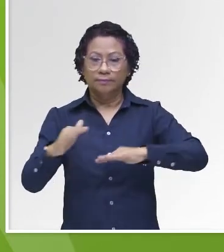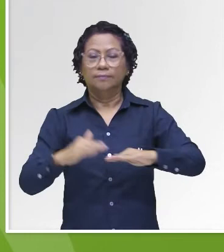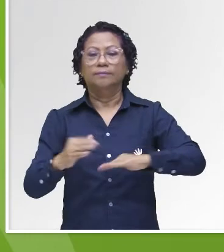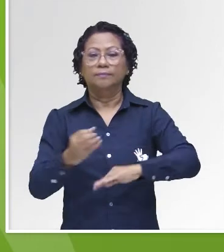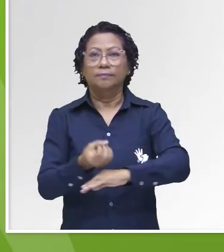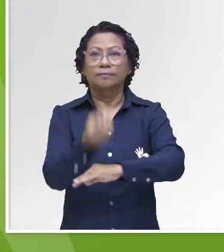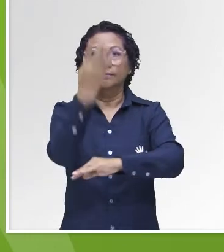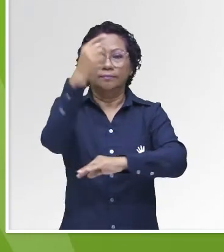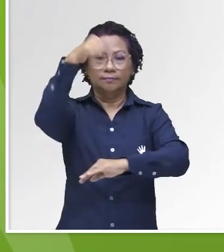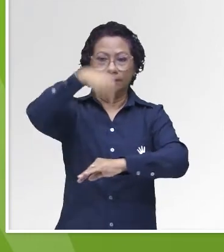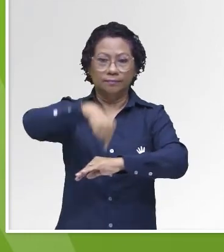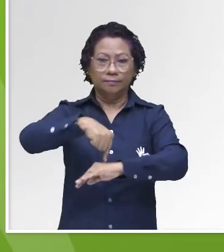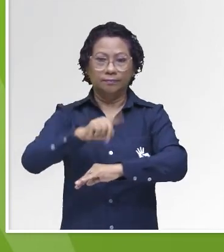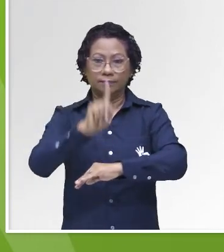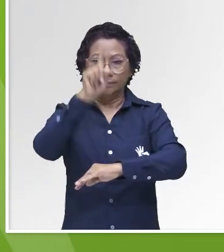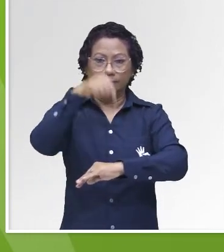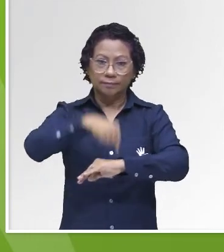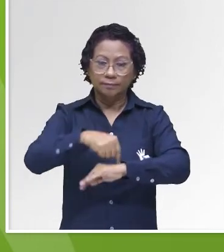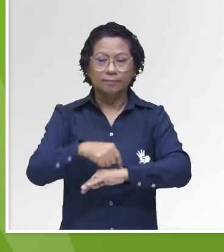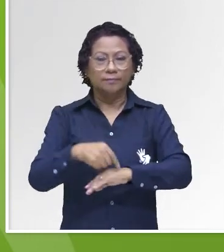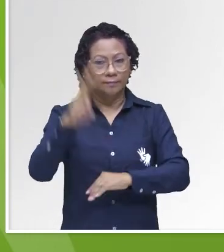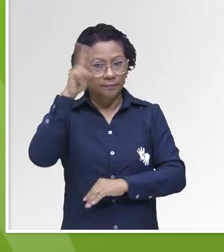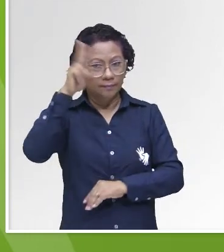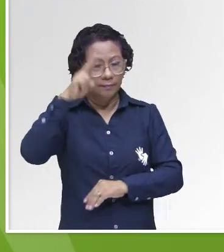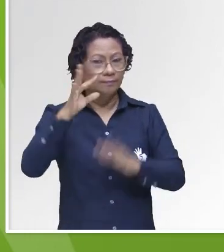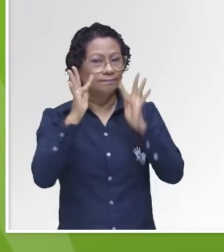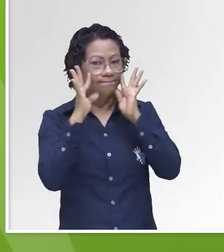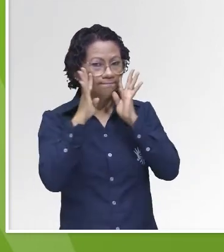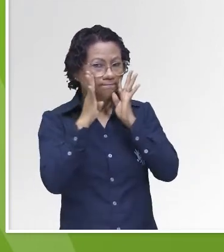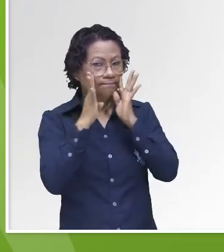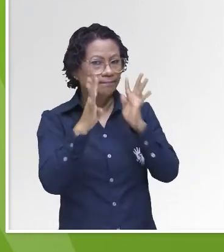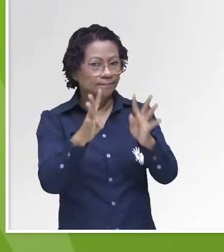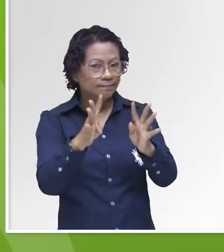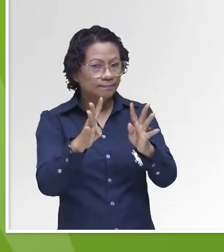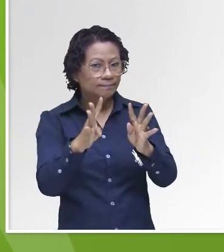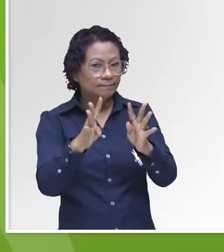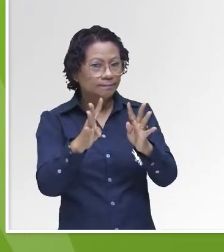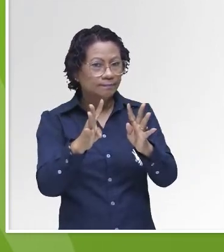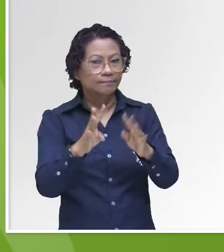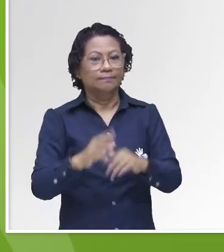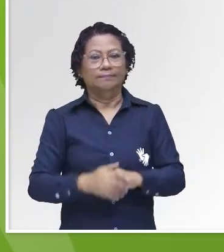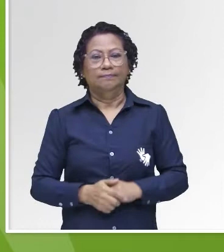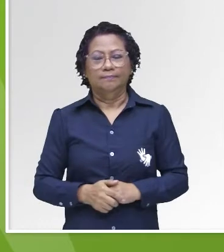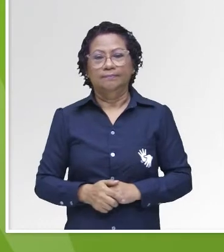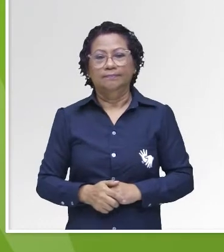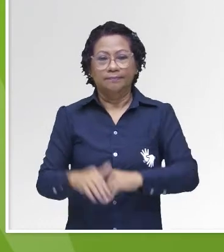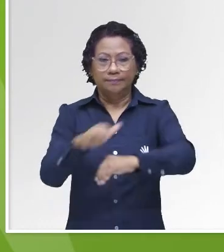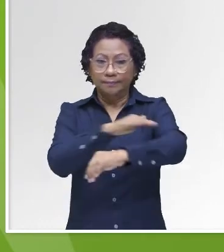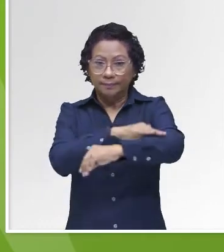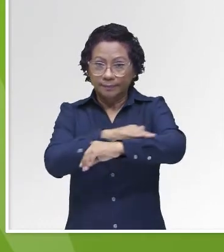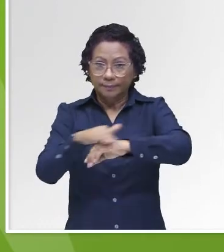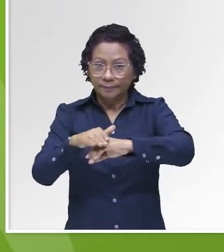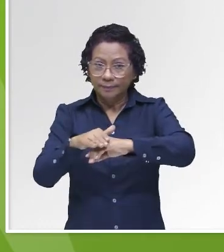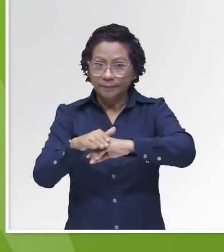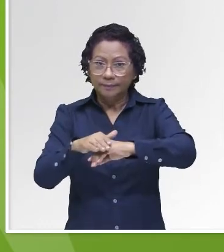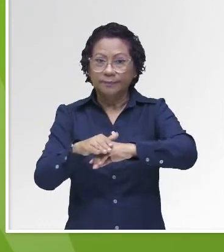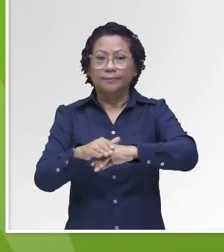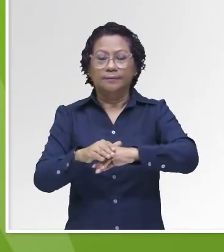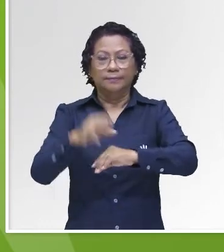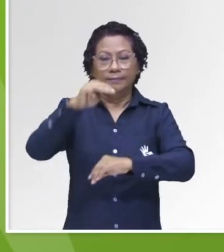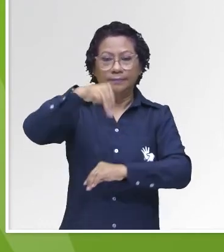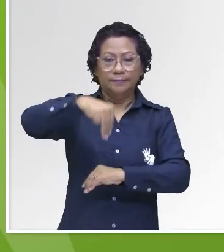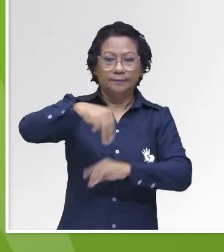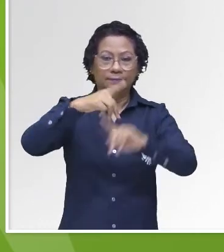embaixo. Só é lembrar, movimento horizontal, o movimento é uniforme. Na vertical, nós